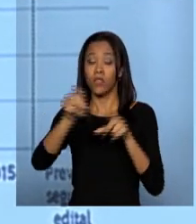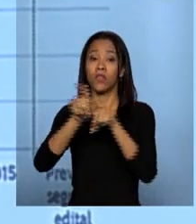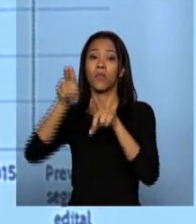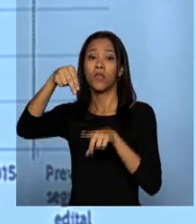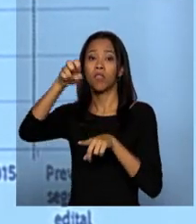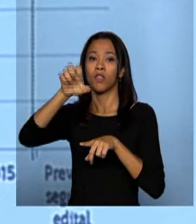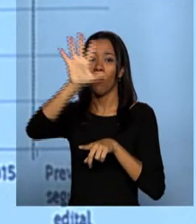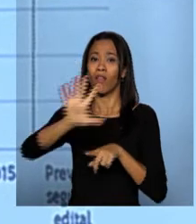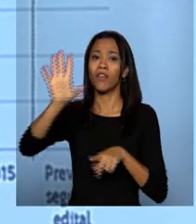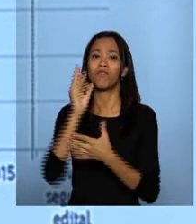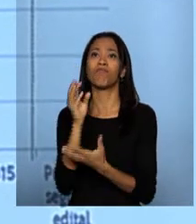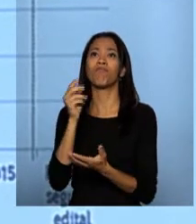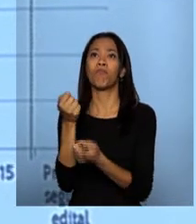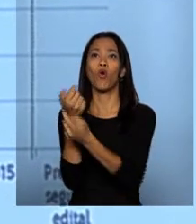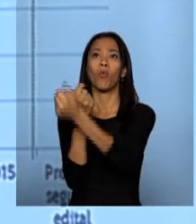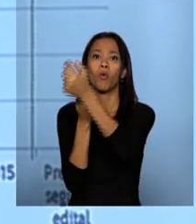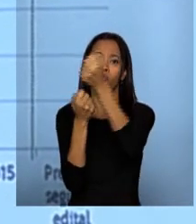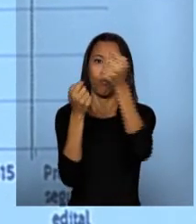linha tracejada